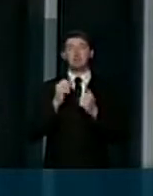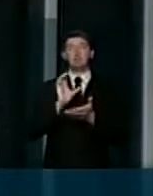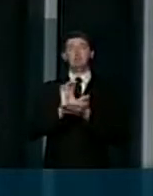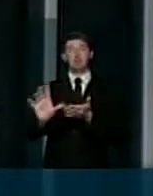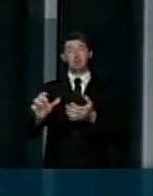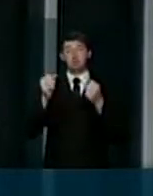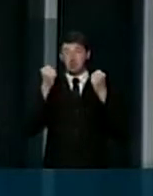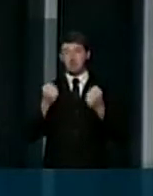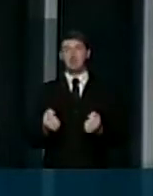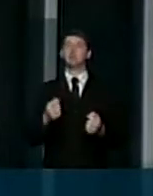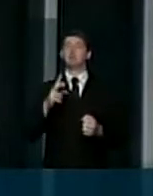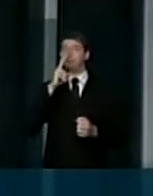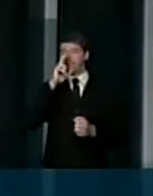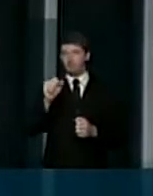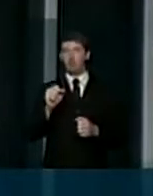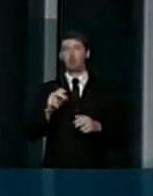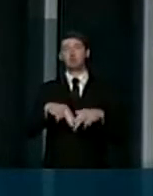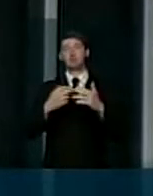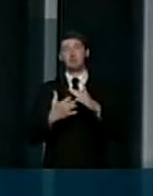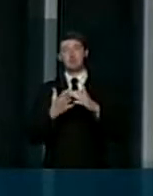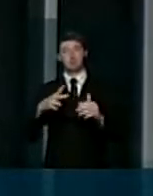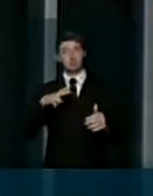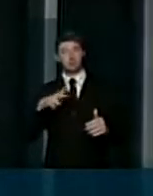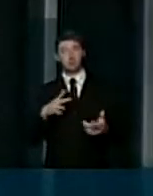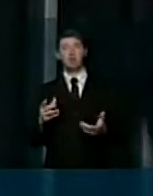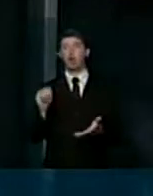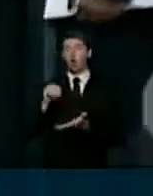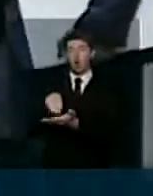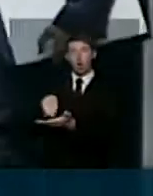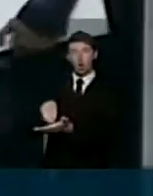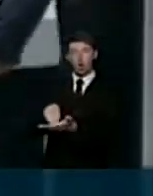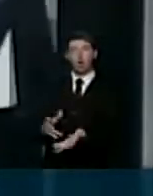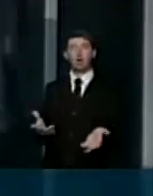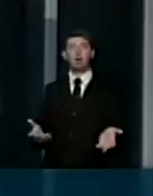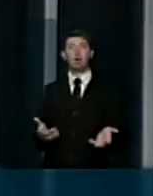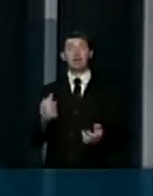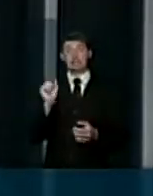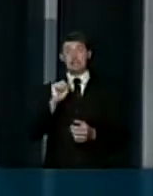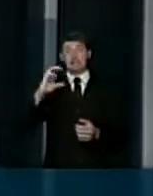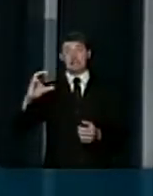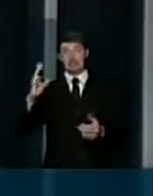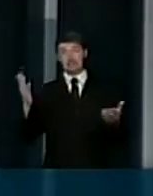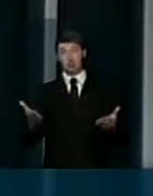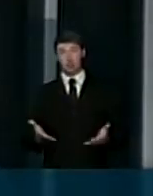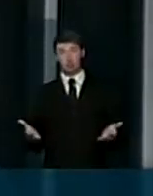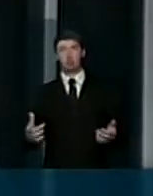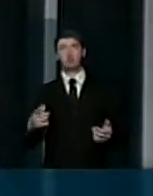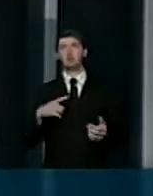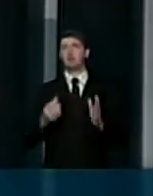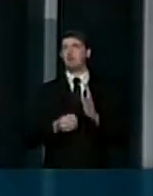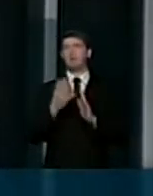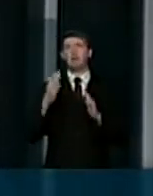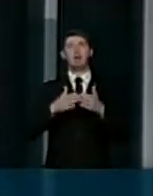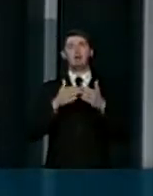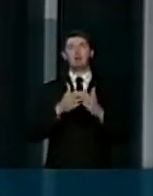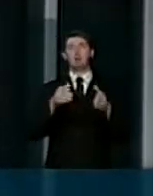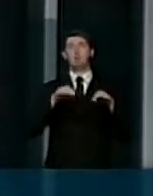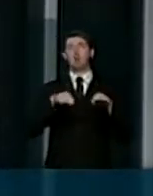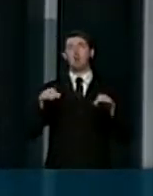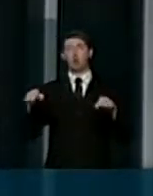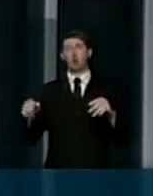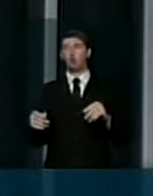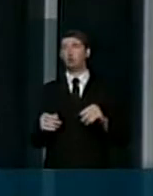fortes da iniciativa privada. Santa Catarina hoje tem vários portos, os dois